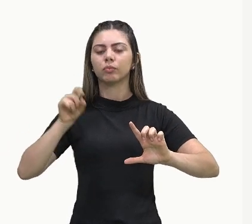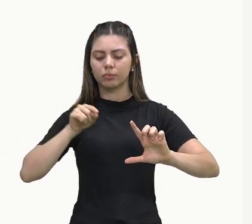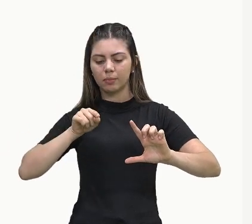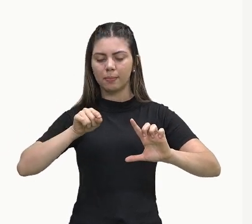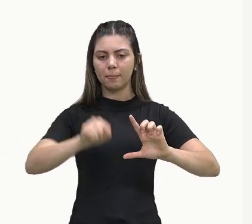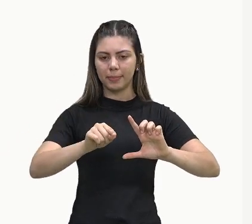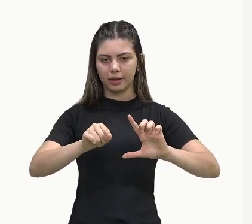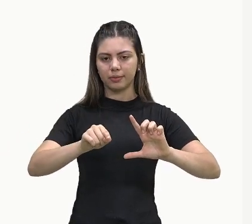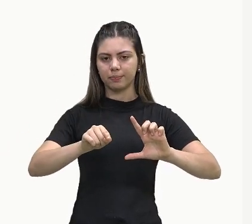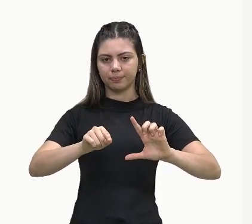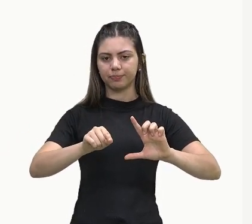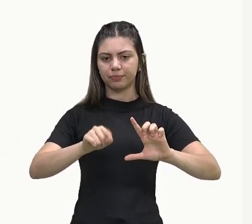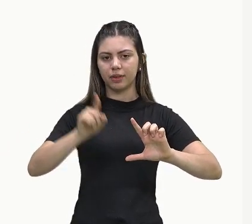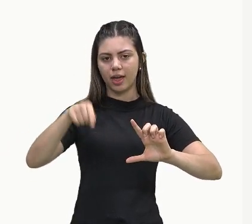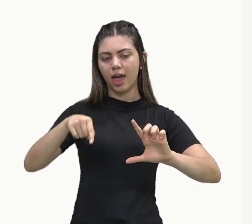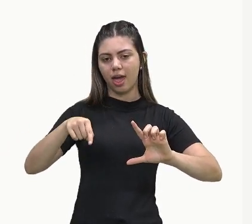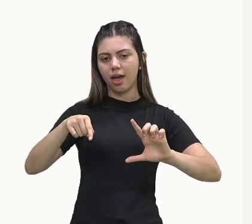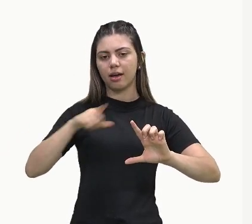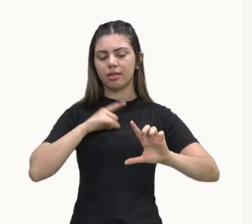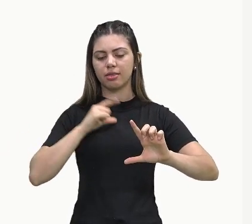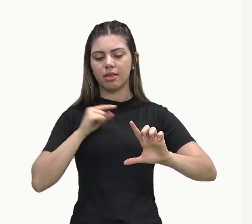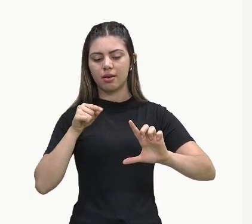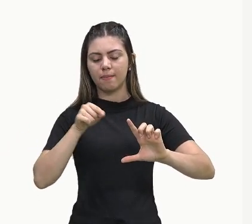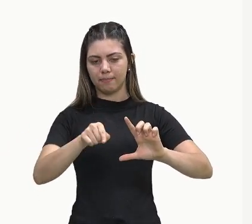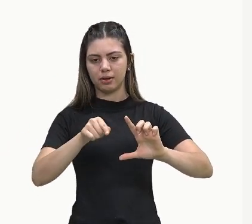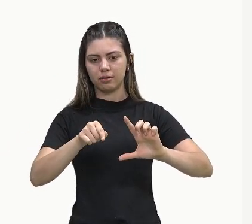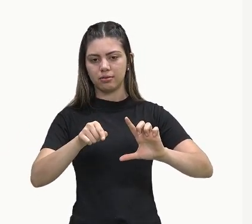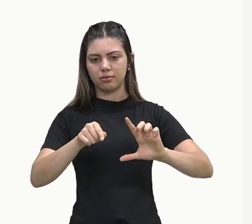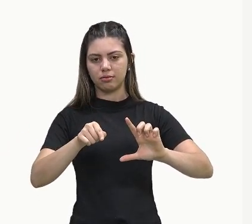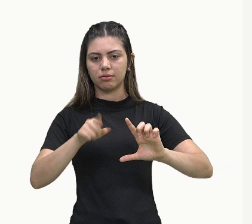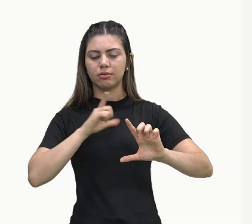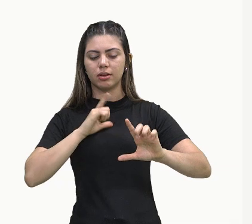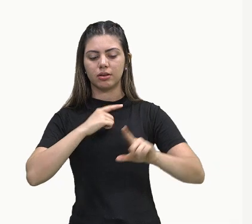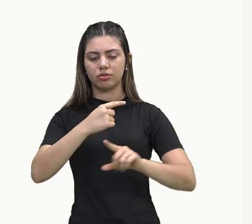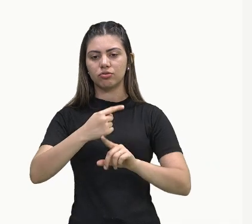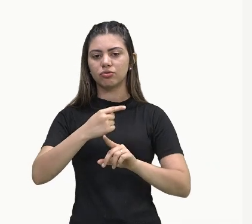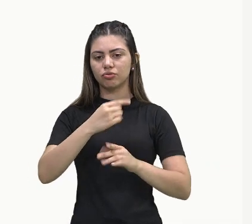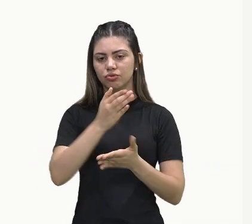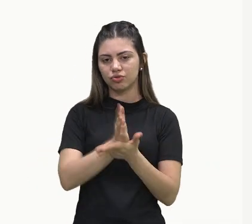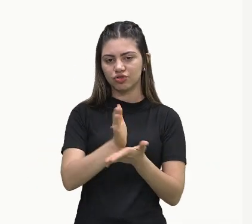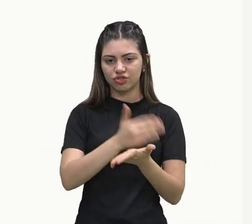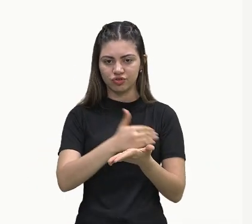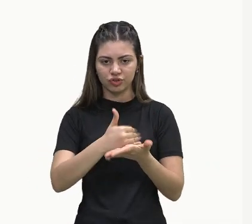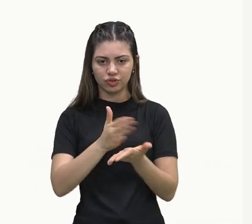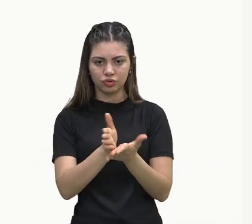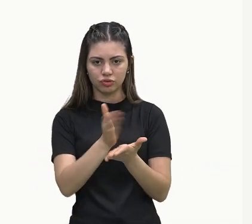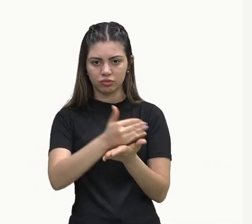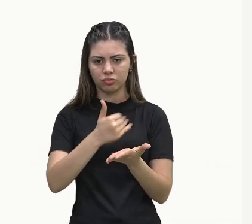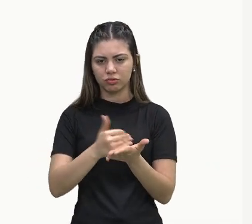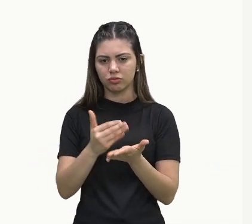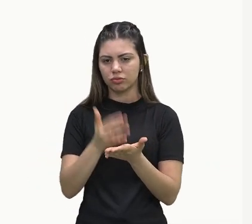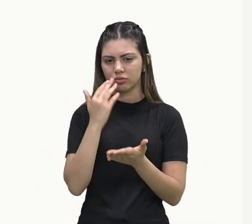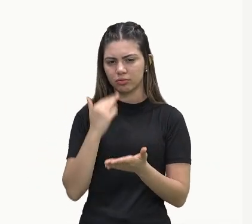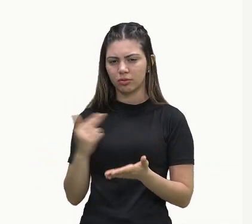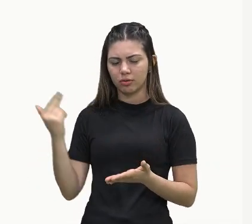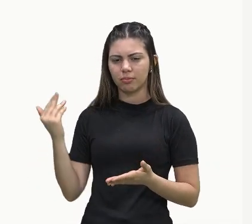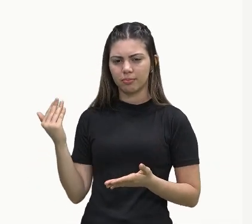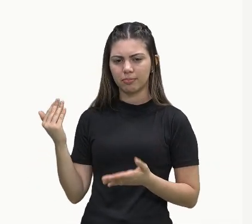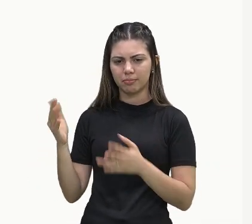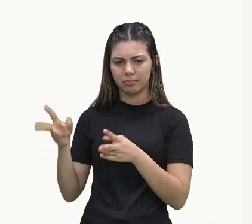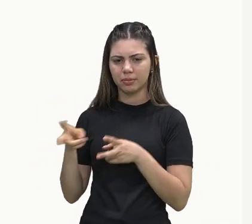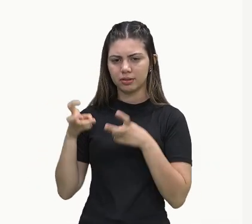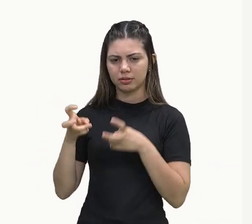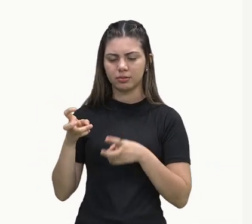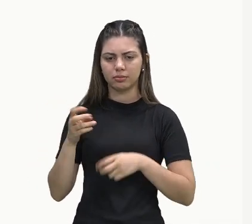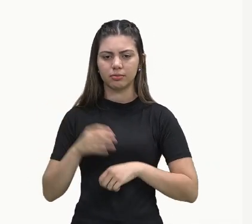Baricentro aqui que é a interseção entre as três medianas ele vai dividir todos esses segmentos aqui nessa